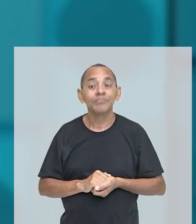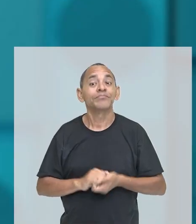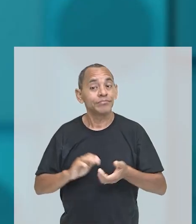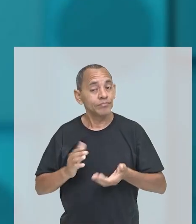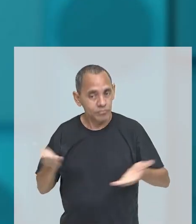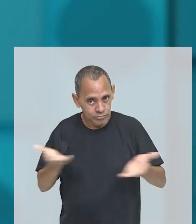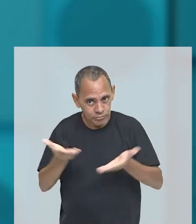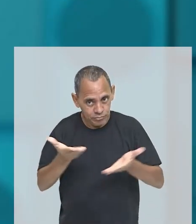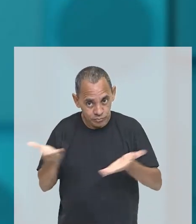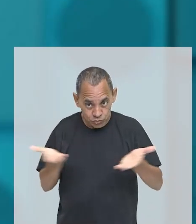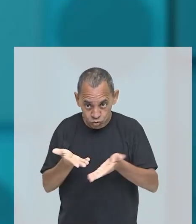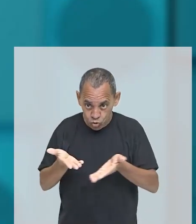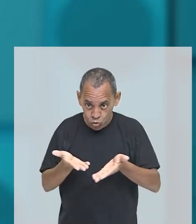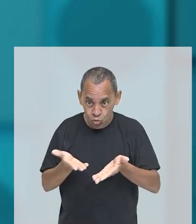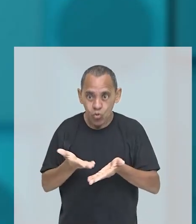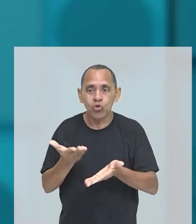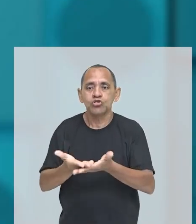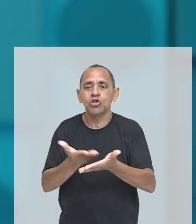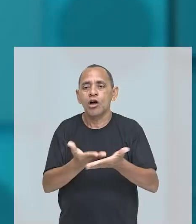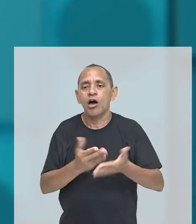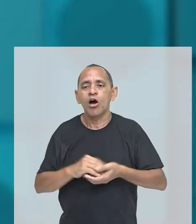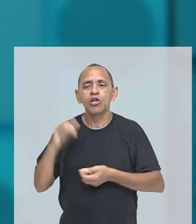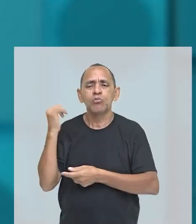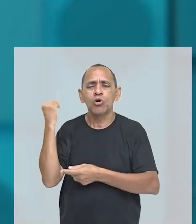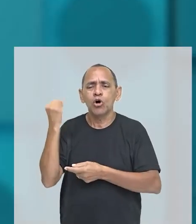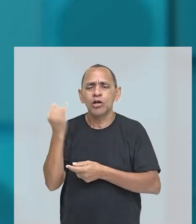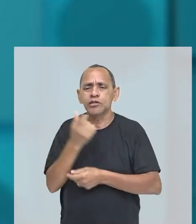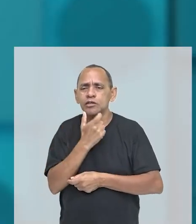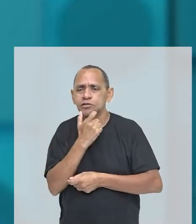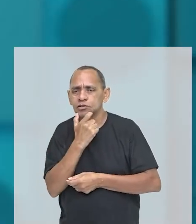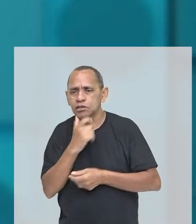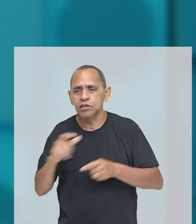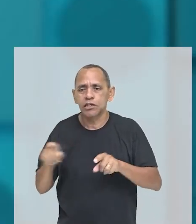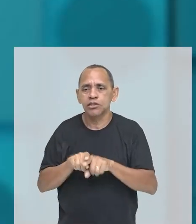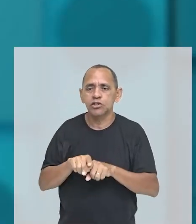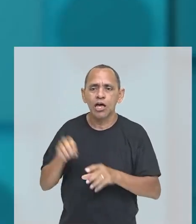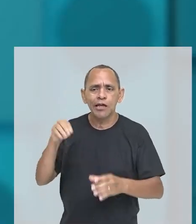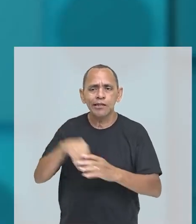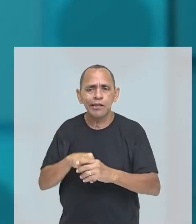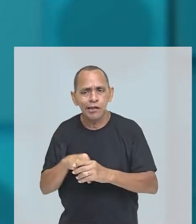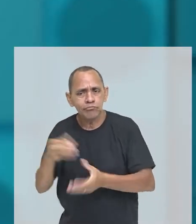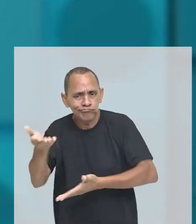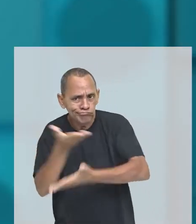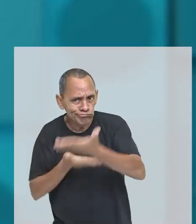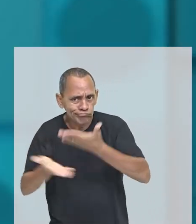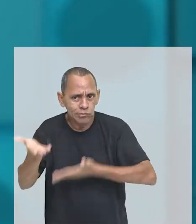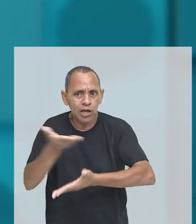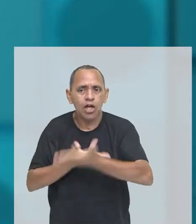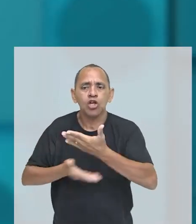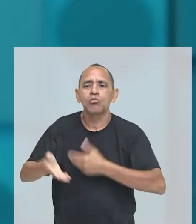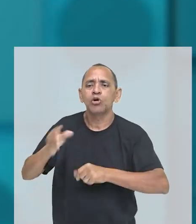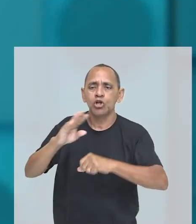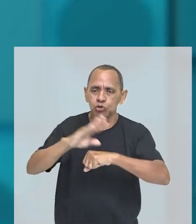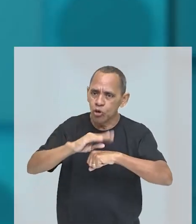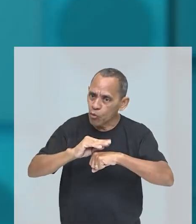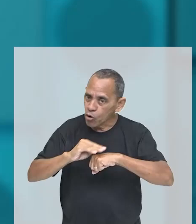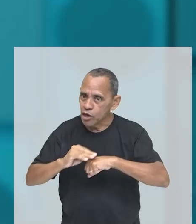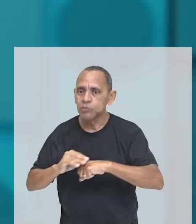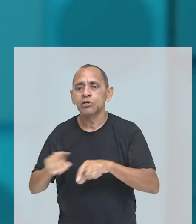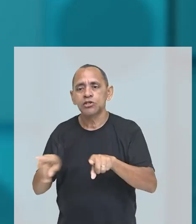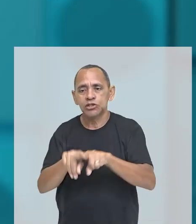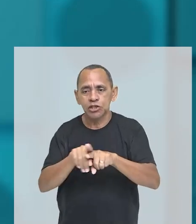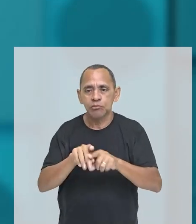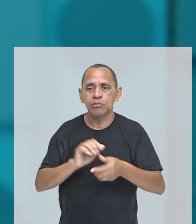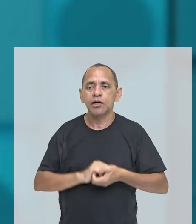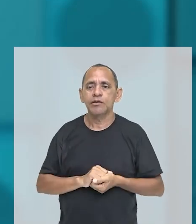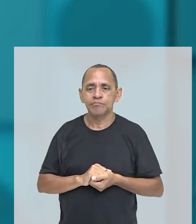Nossa aula de hoje vai tratar então da importância da língua inglesa para o compartilhamento aí, principalmente de conhecimento. Nós sabemos